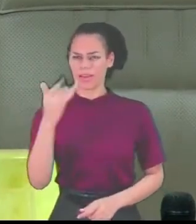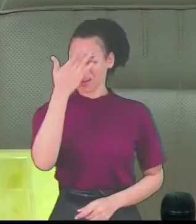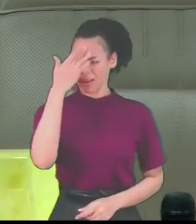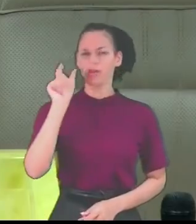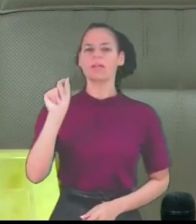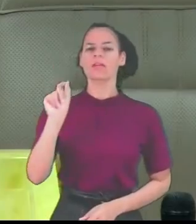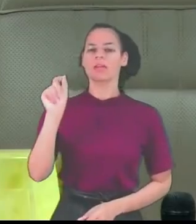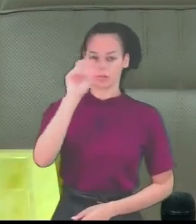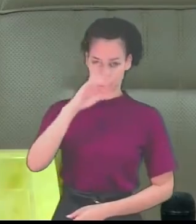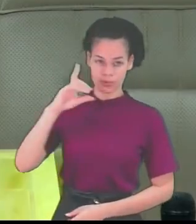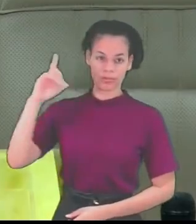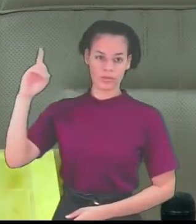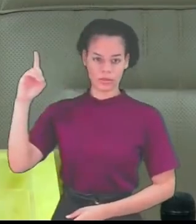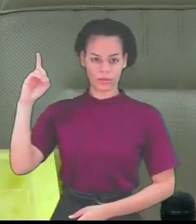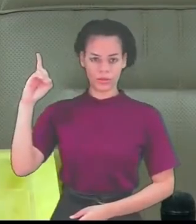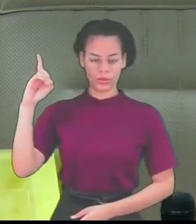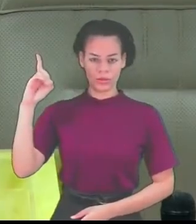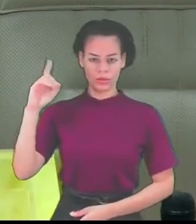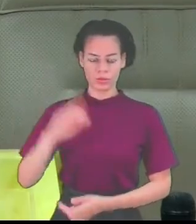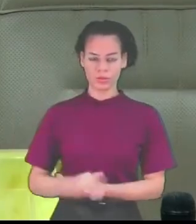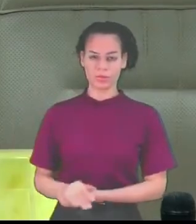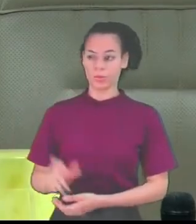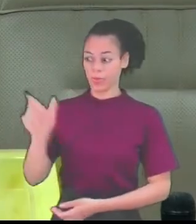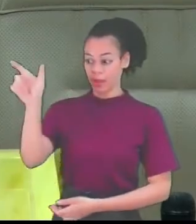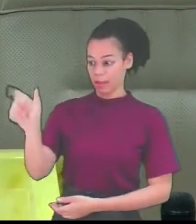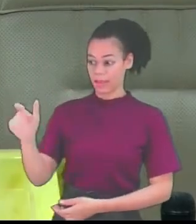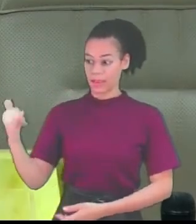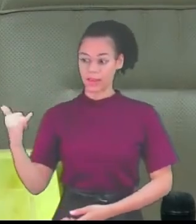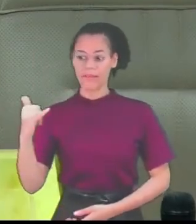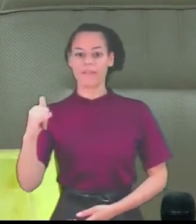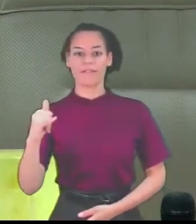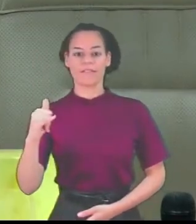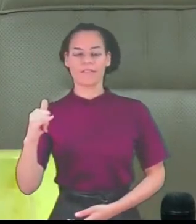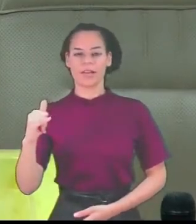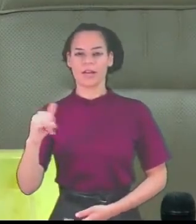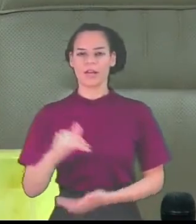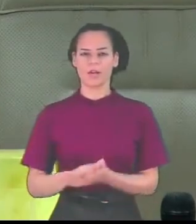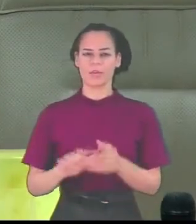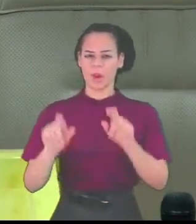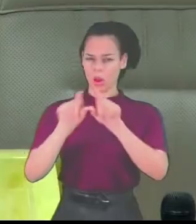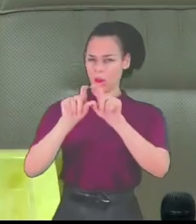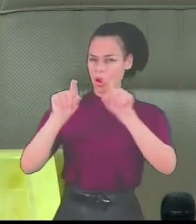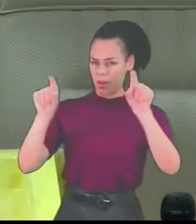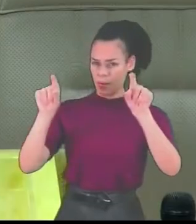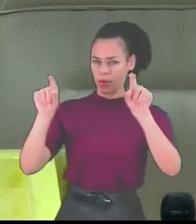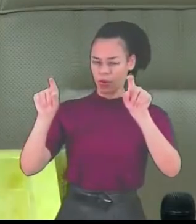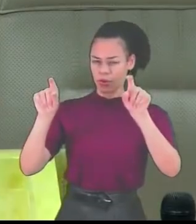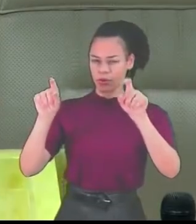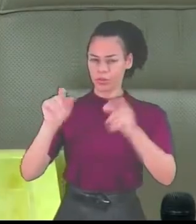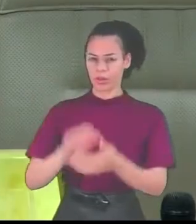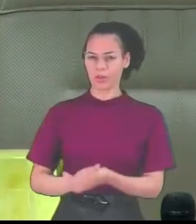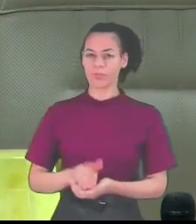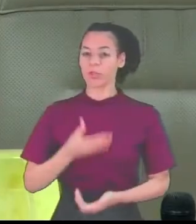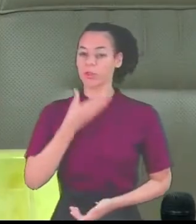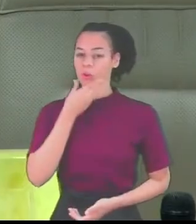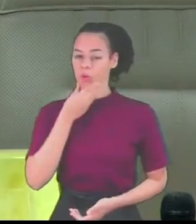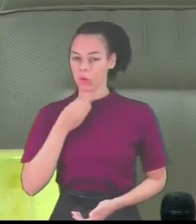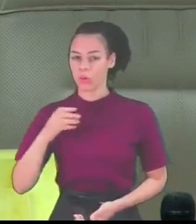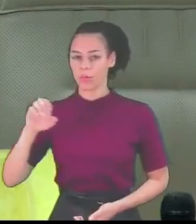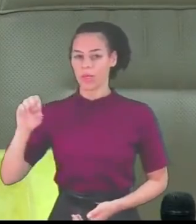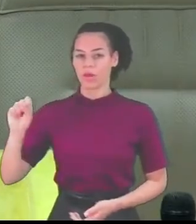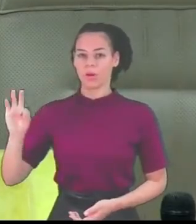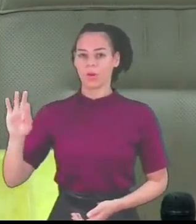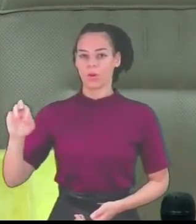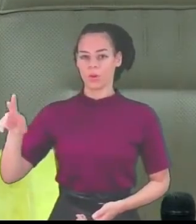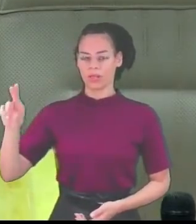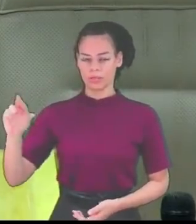Deus e ele vai trazer uma citação do catecismo de Westminster e ele